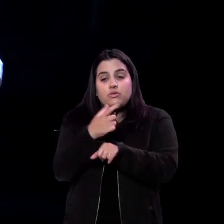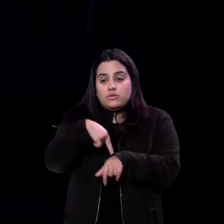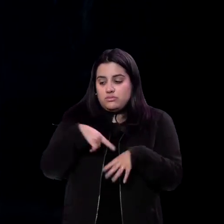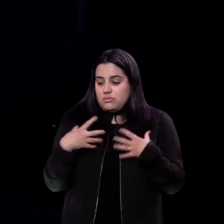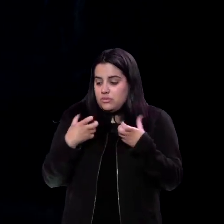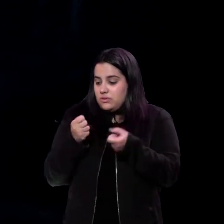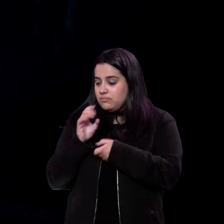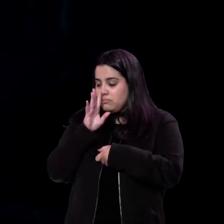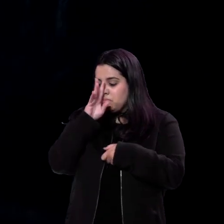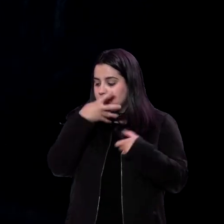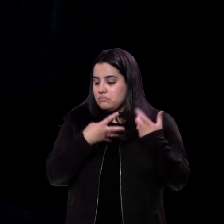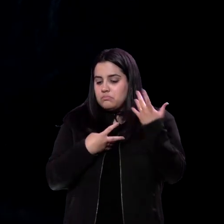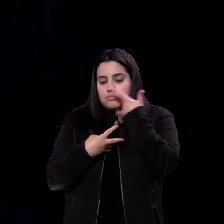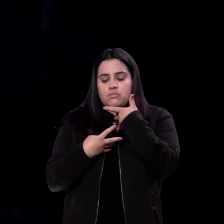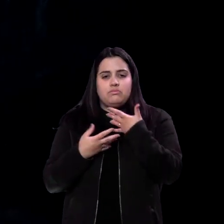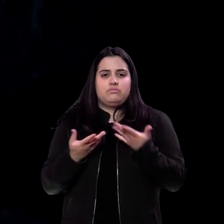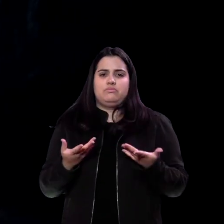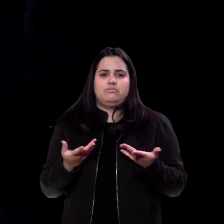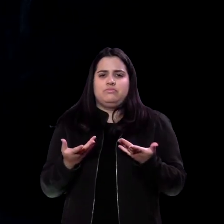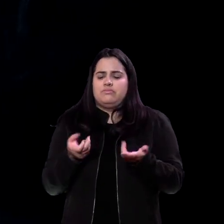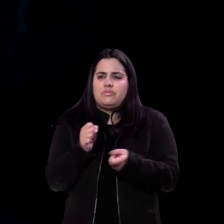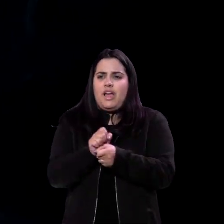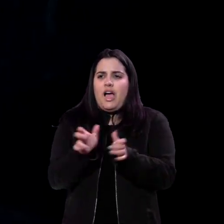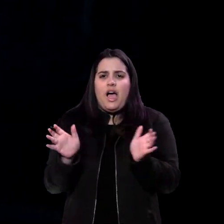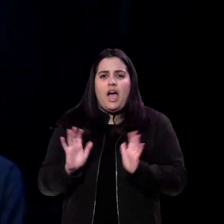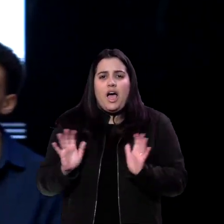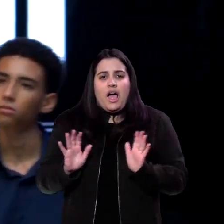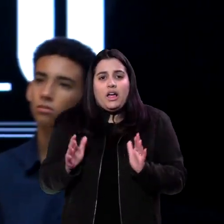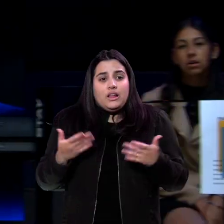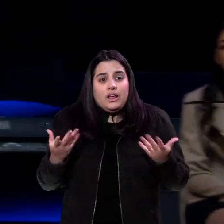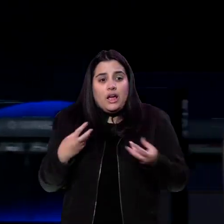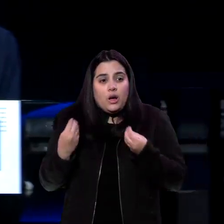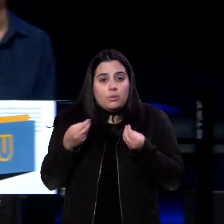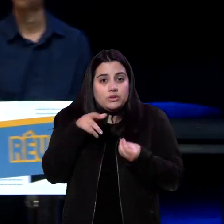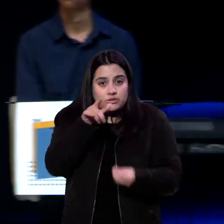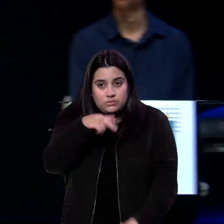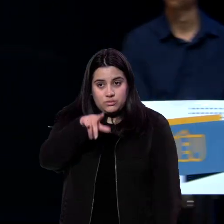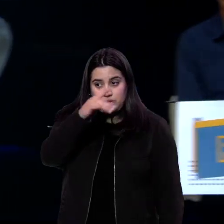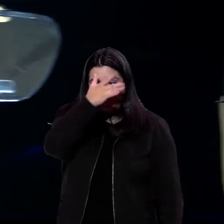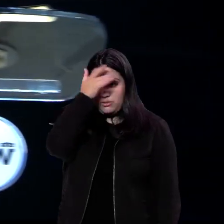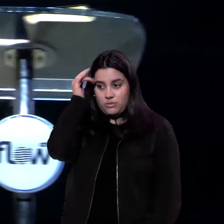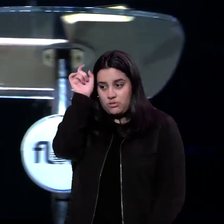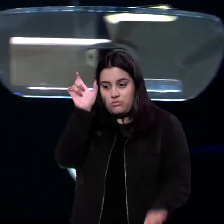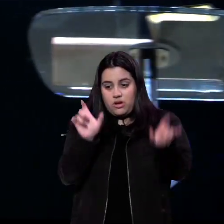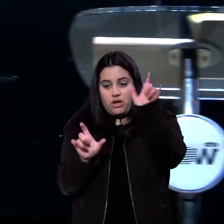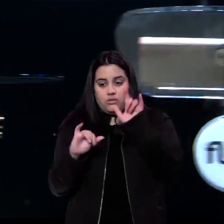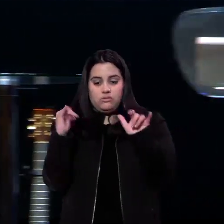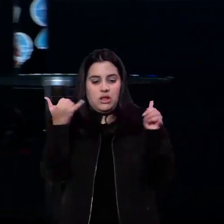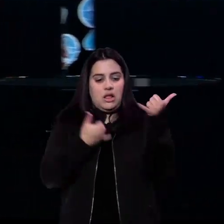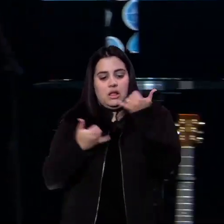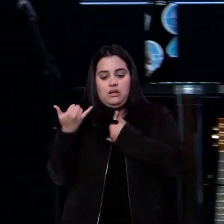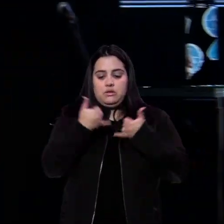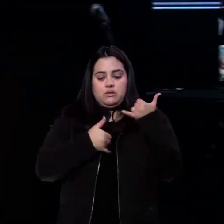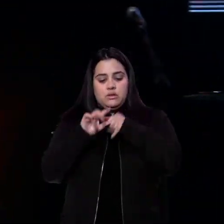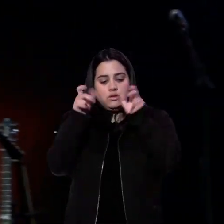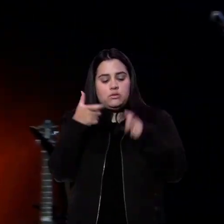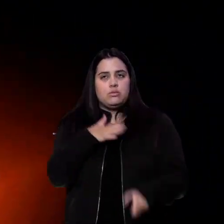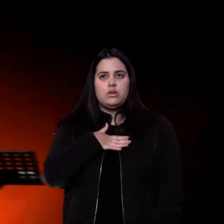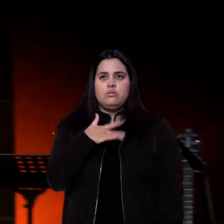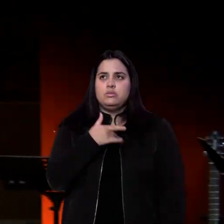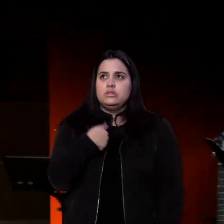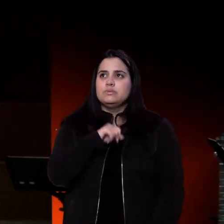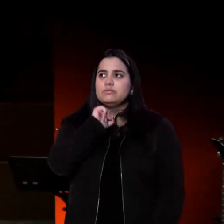júri humano. Até quando você vai deixar o que as pessoas falam sobre você te causar